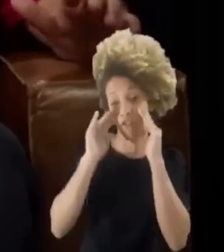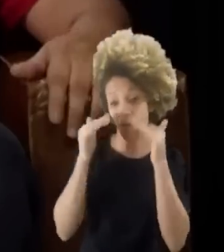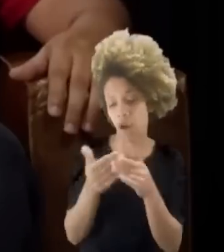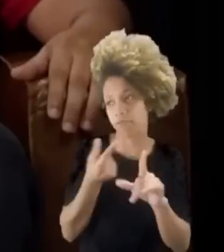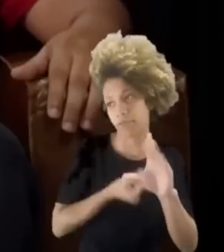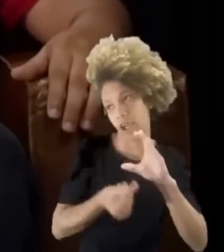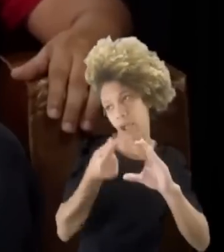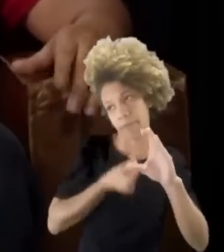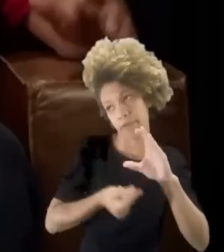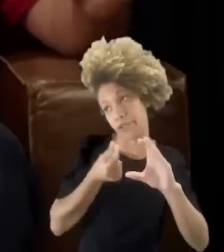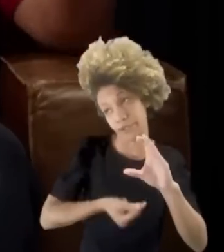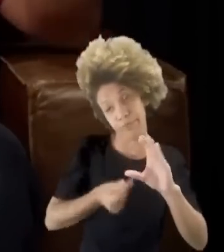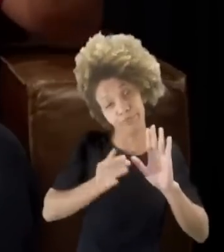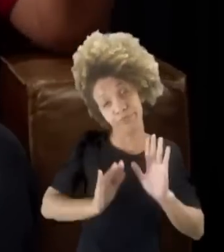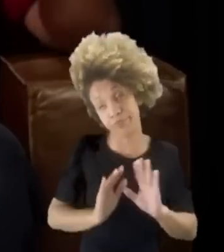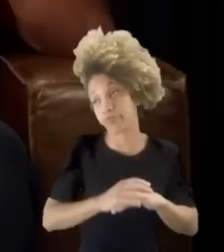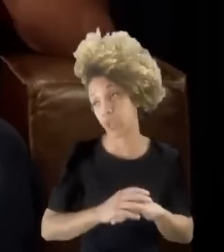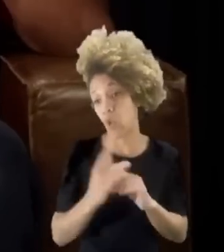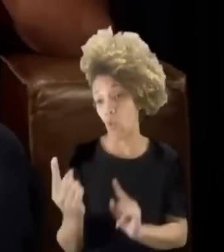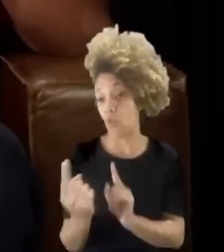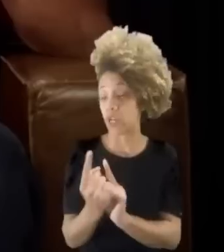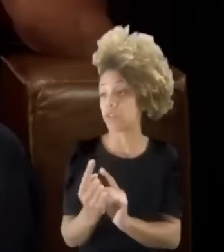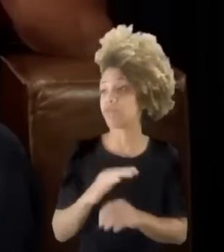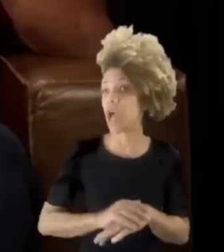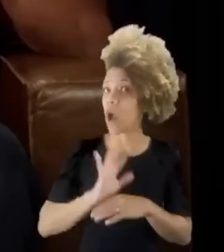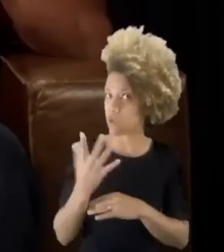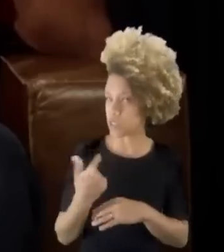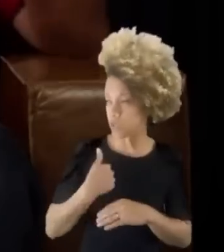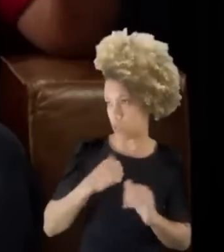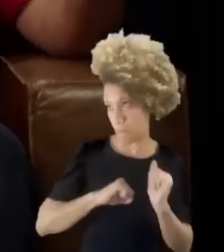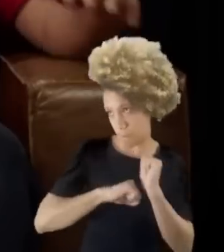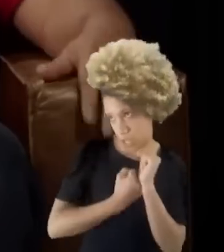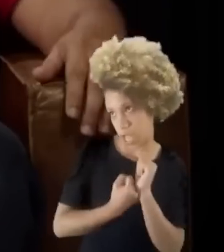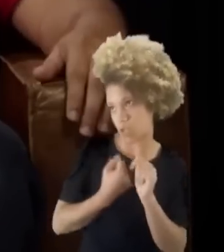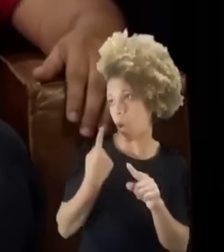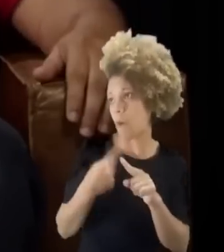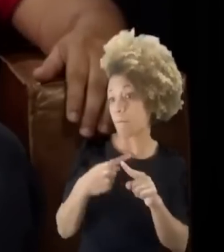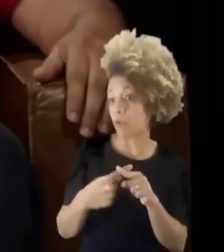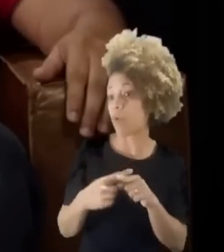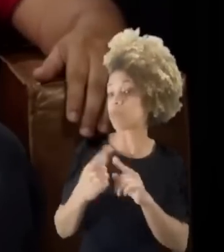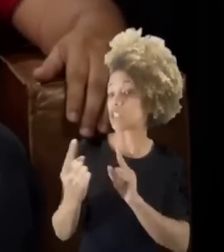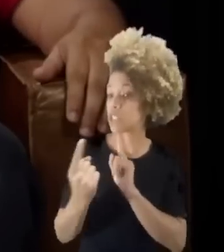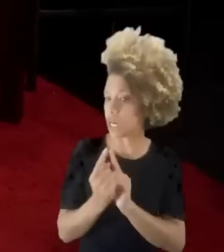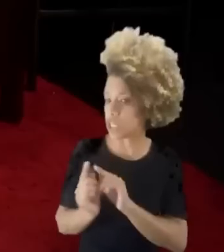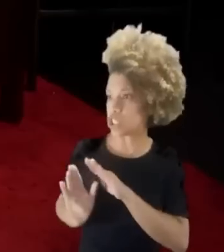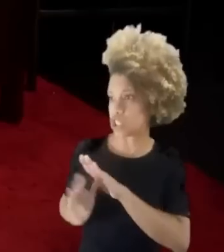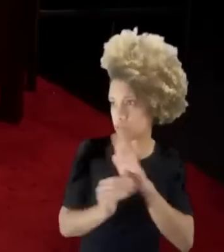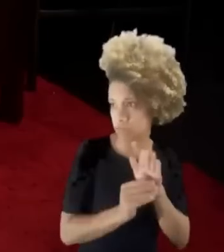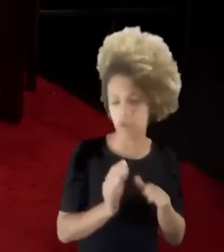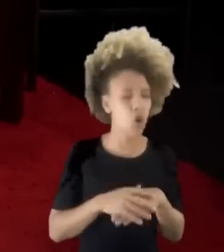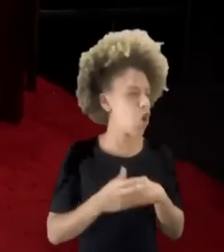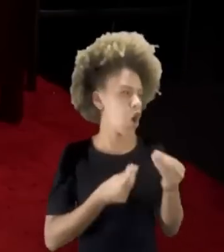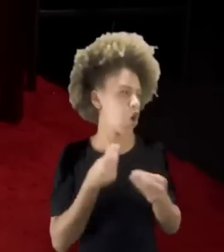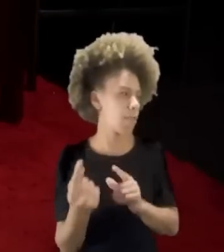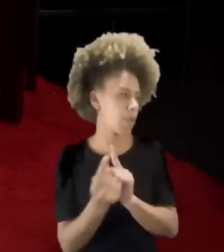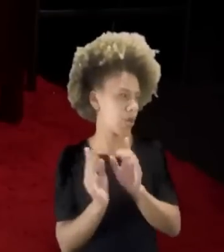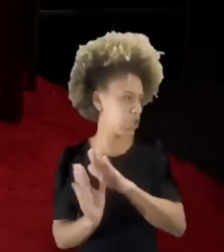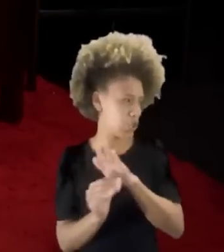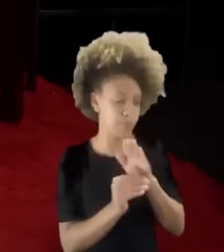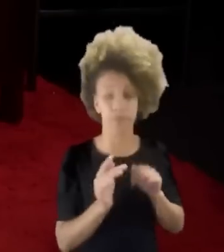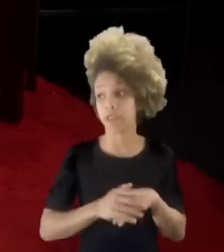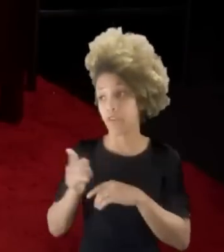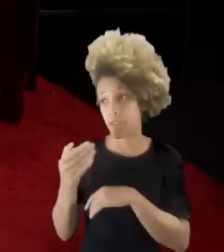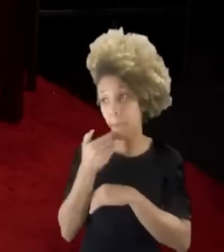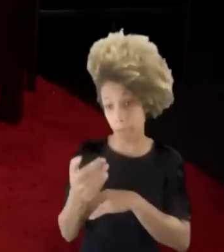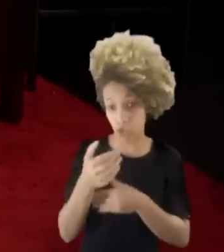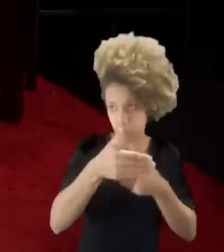o capitalismo então o algoritmo vai priorizar o cliente aconteceu dessa bloqueado por causa de cliente golpista como é que é o cliente você pede um